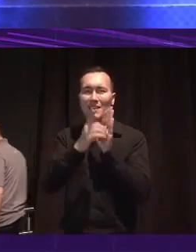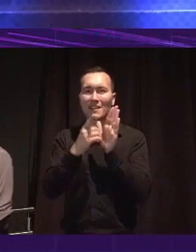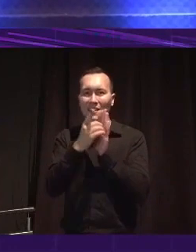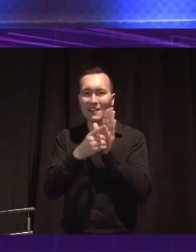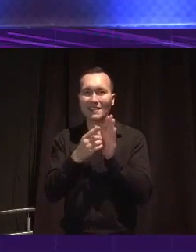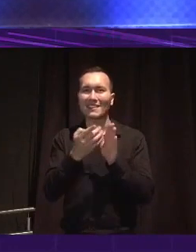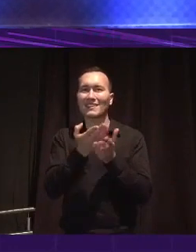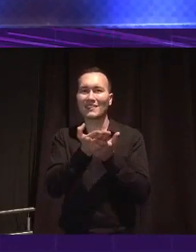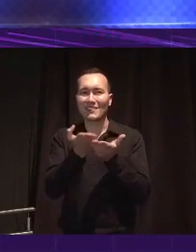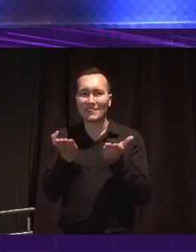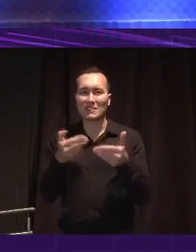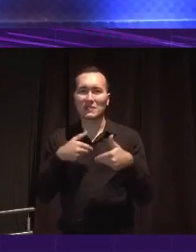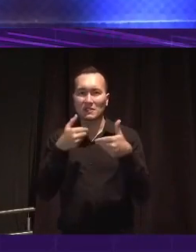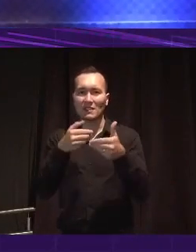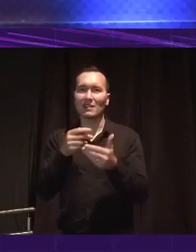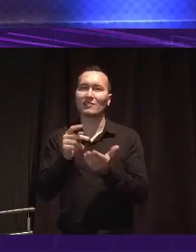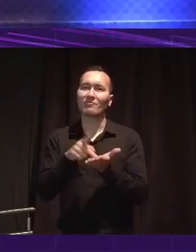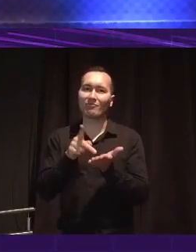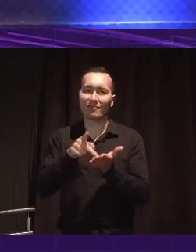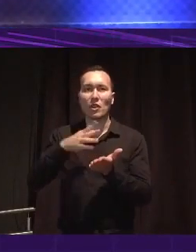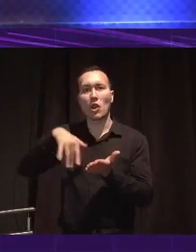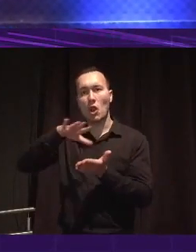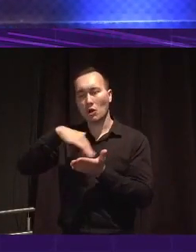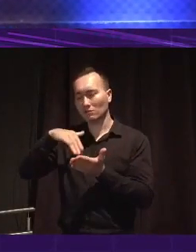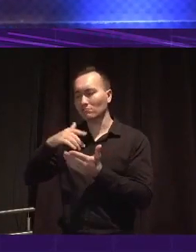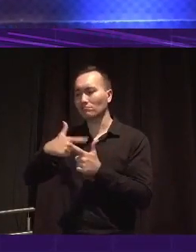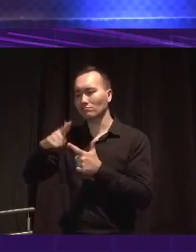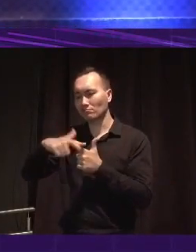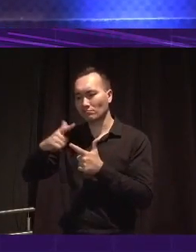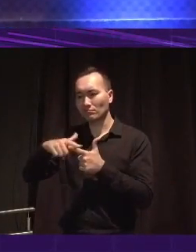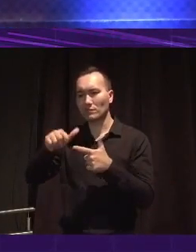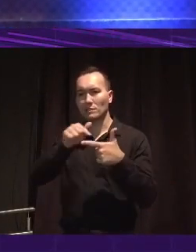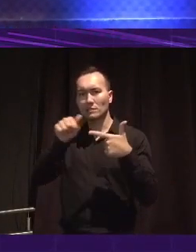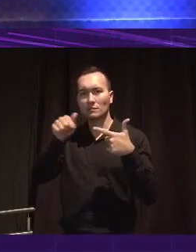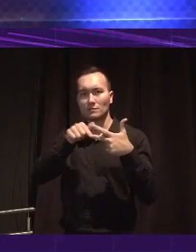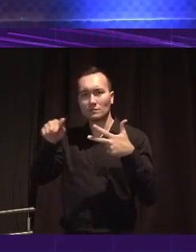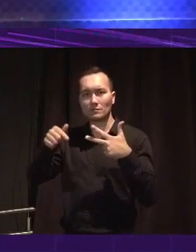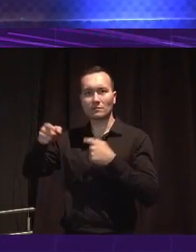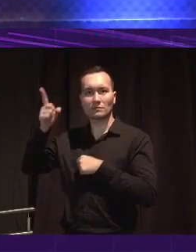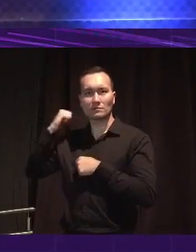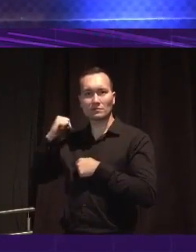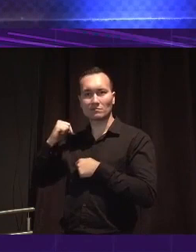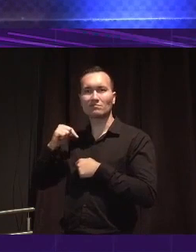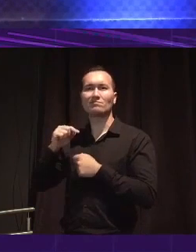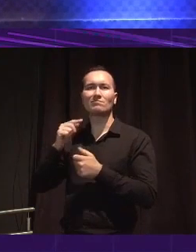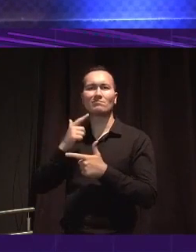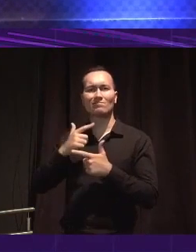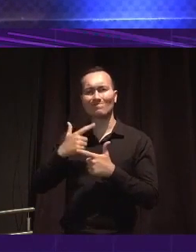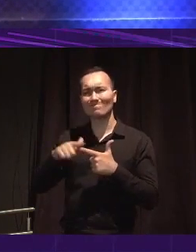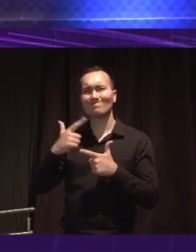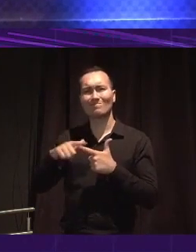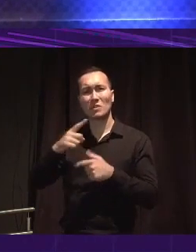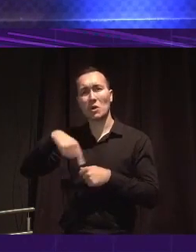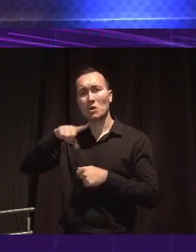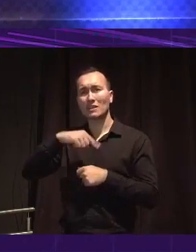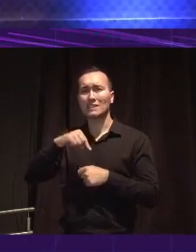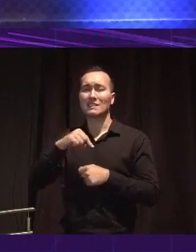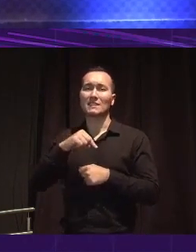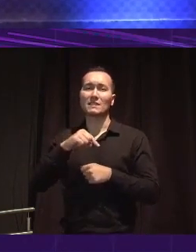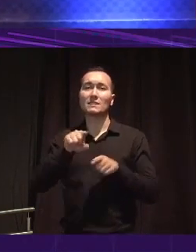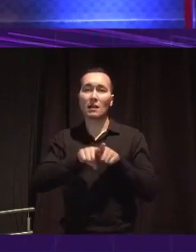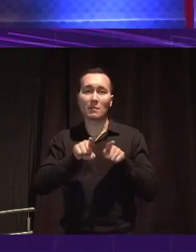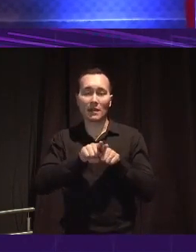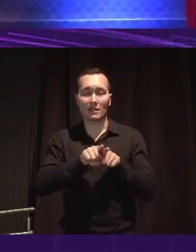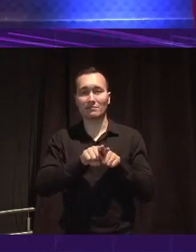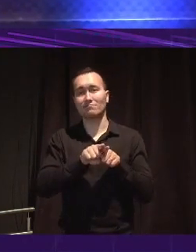teve problemas aí na última semana. A gente já estava com o hotel reservado, já estava tudo certo. E a gente teve que fazer cancelamentos aí de última hora, né? Então a